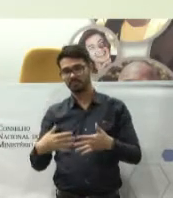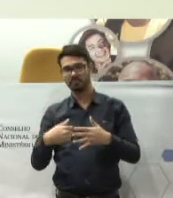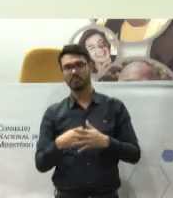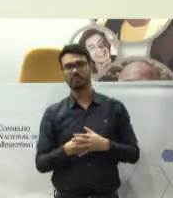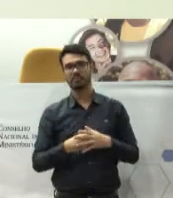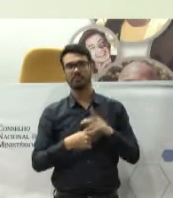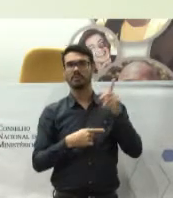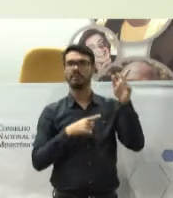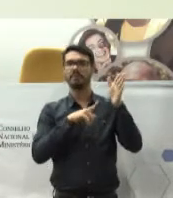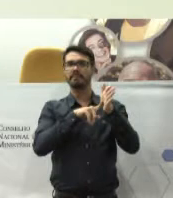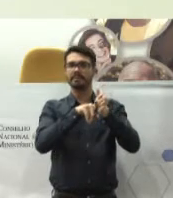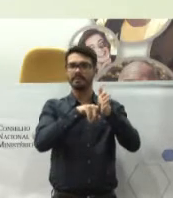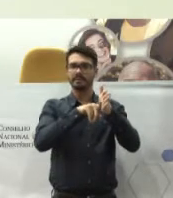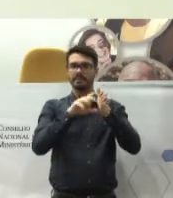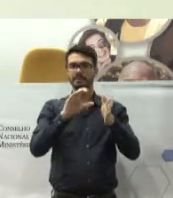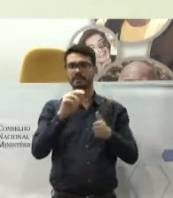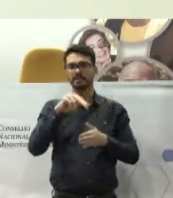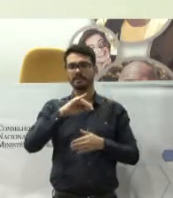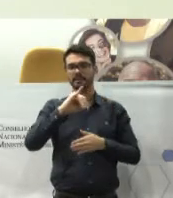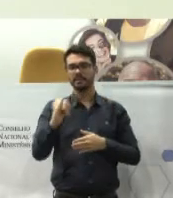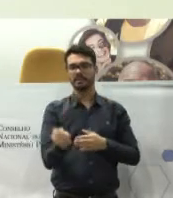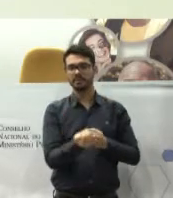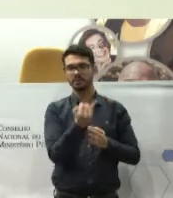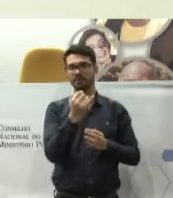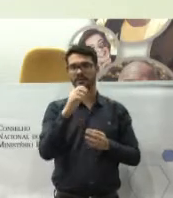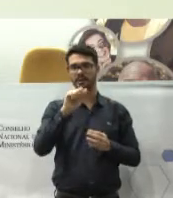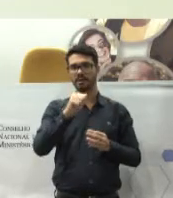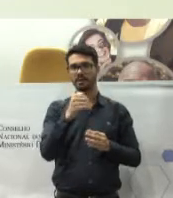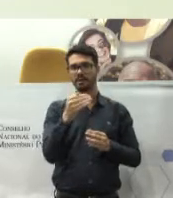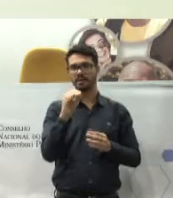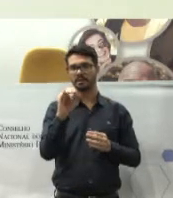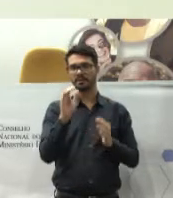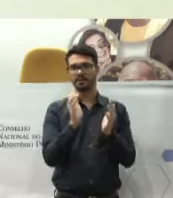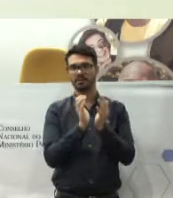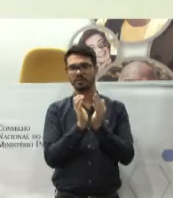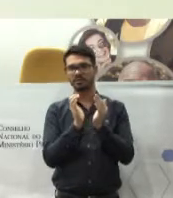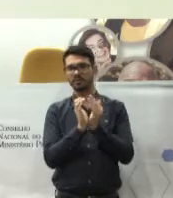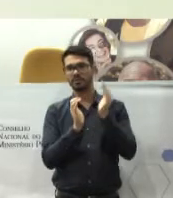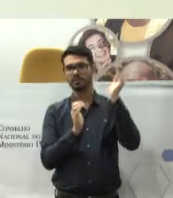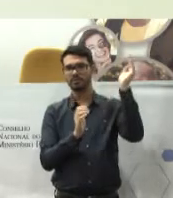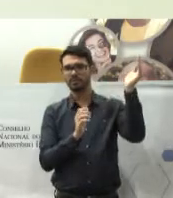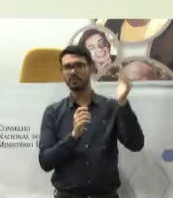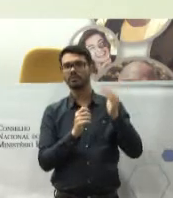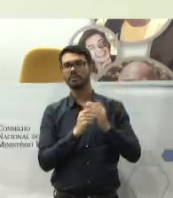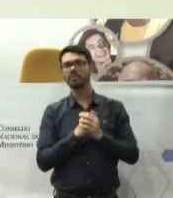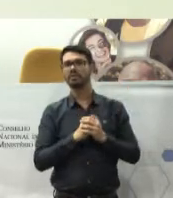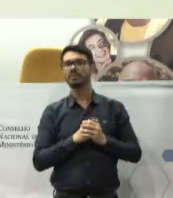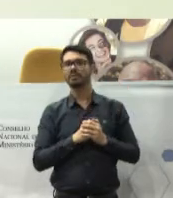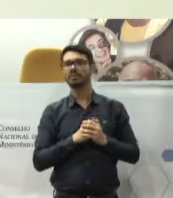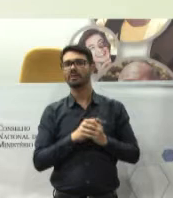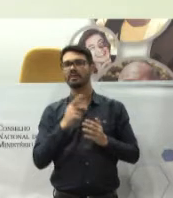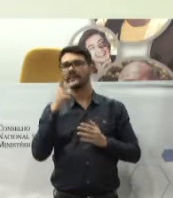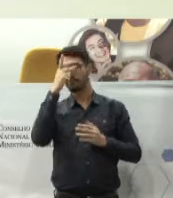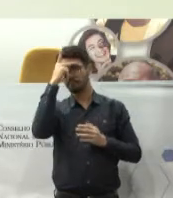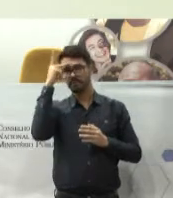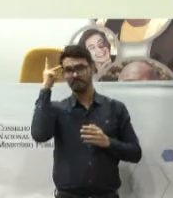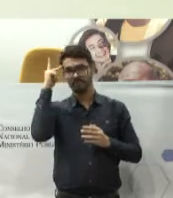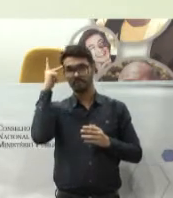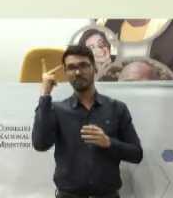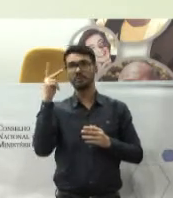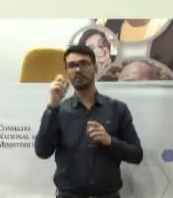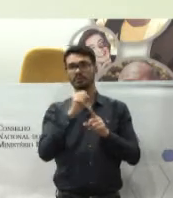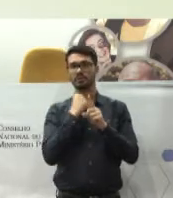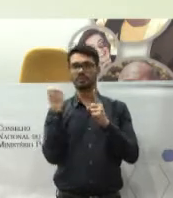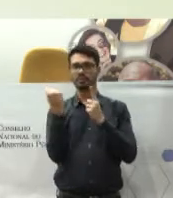Pesquisa do CNJ sobre as ações coletivas, capitaneada pelo Conrado Hubner e pela Sociedade Brasileira